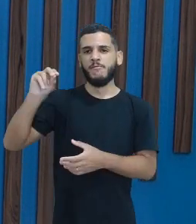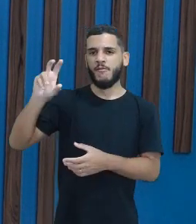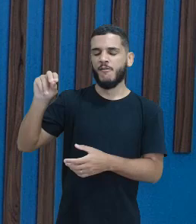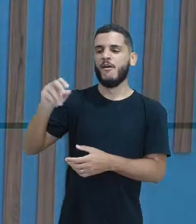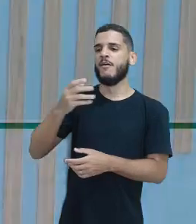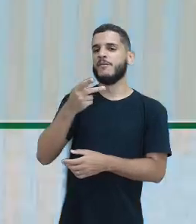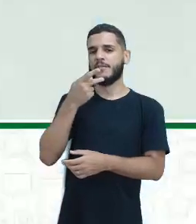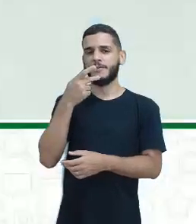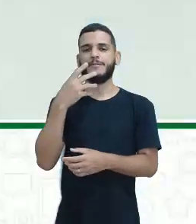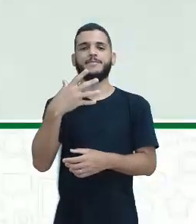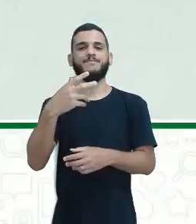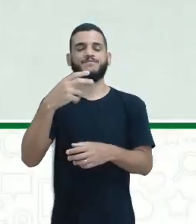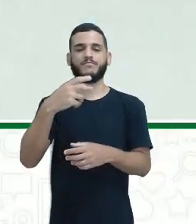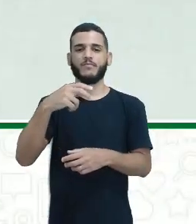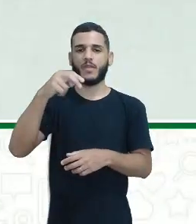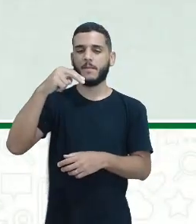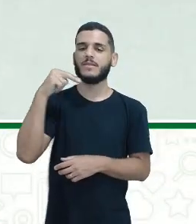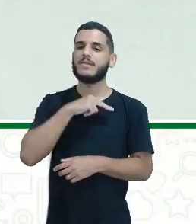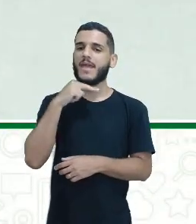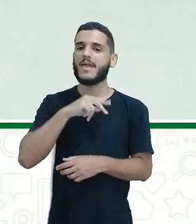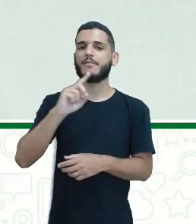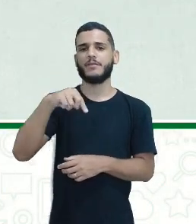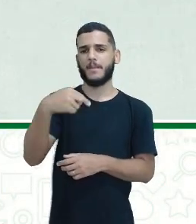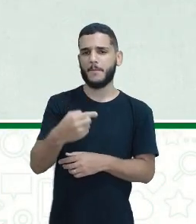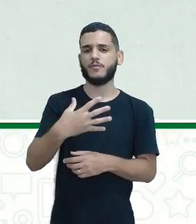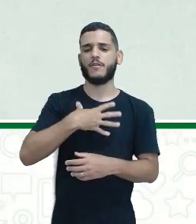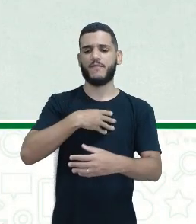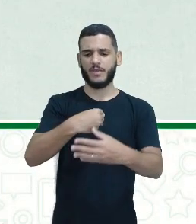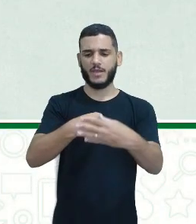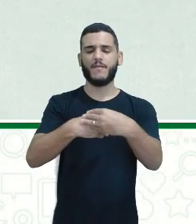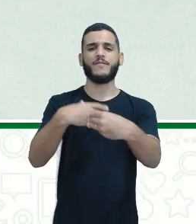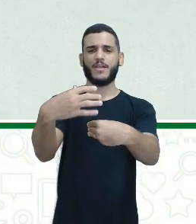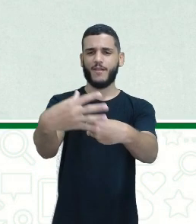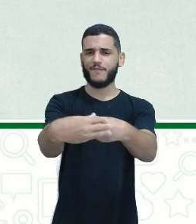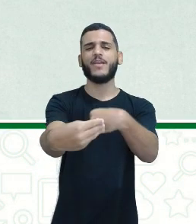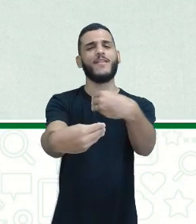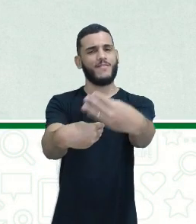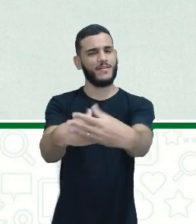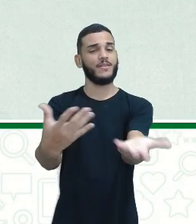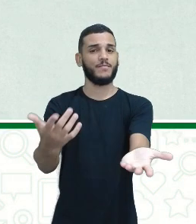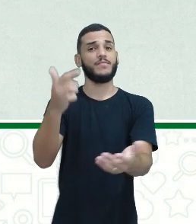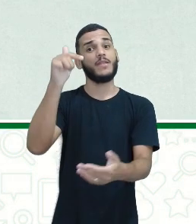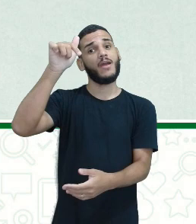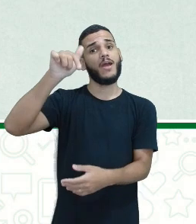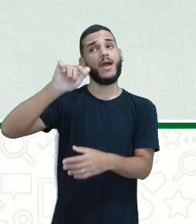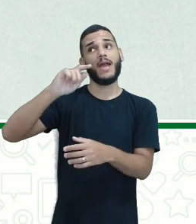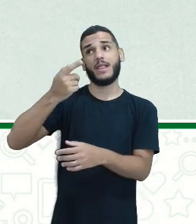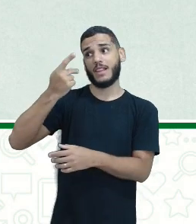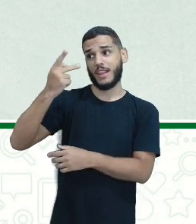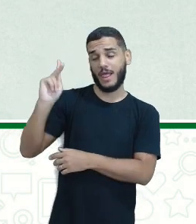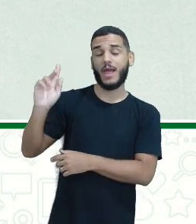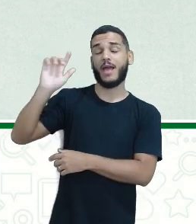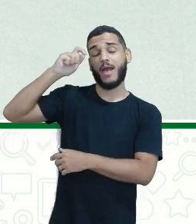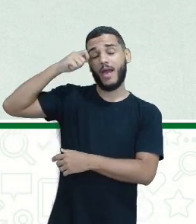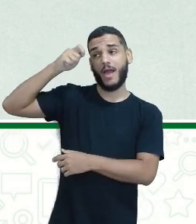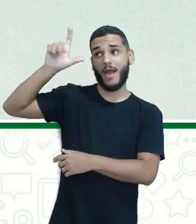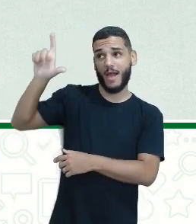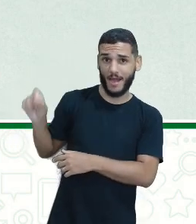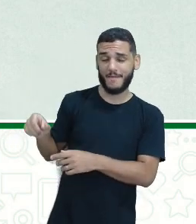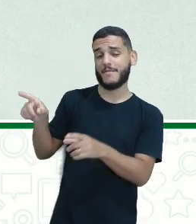que contou para outra, de uma geração, a outra, até chegar na gente. Lá eles fazem isso de uma forma